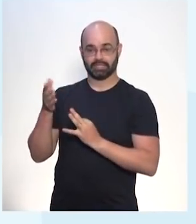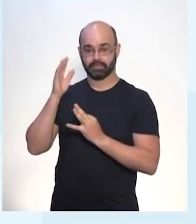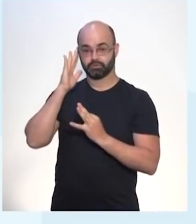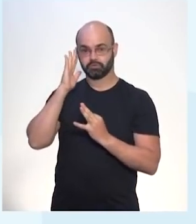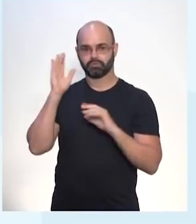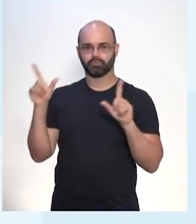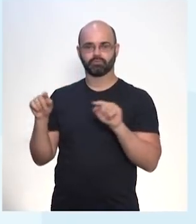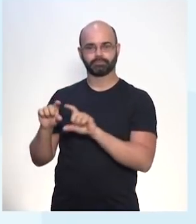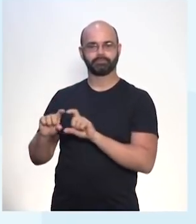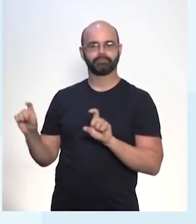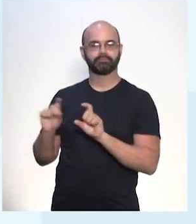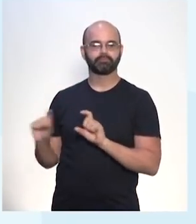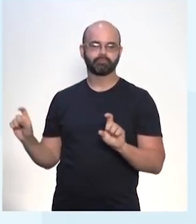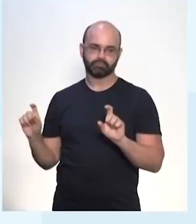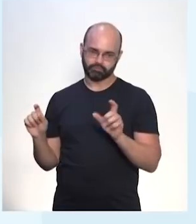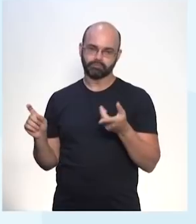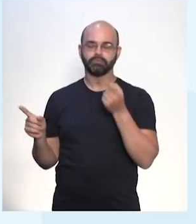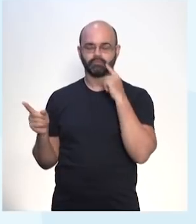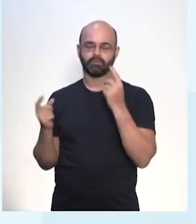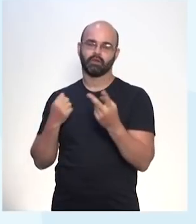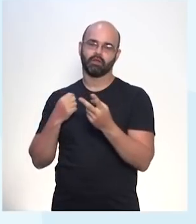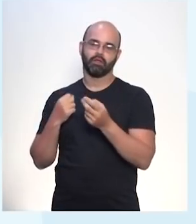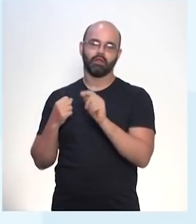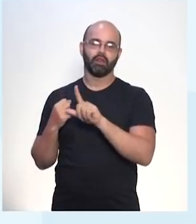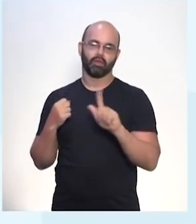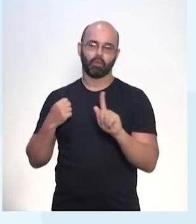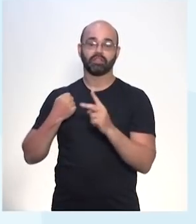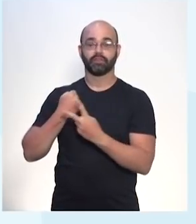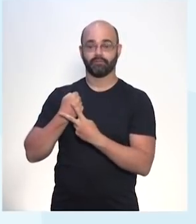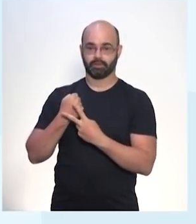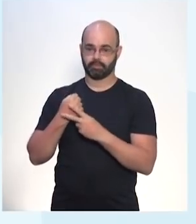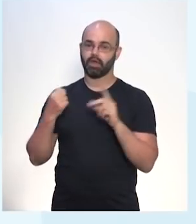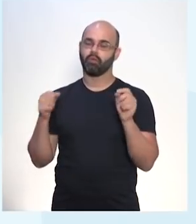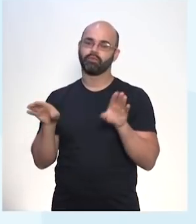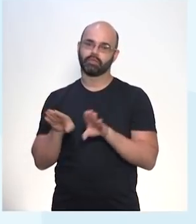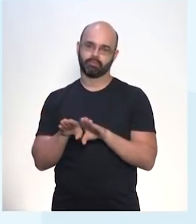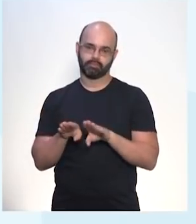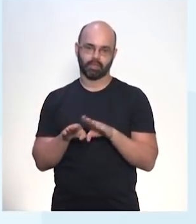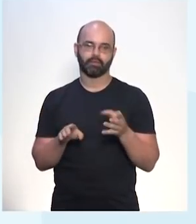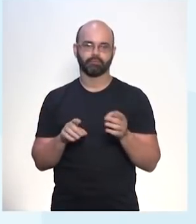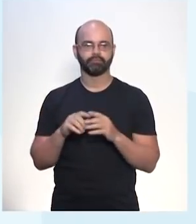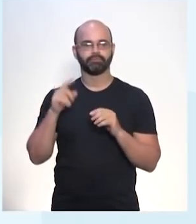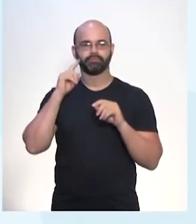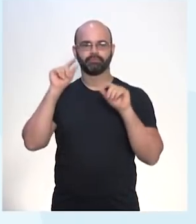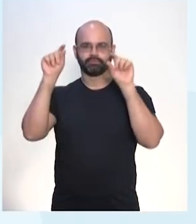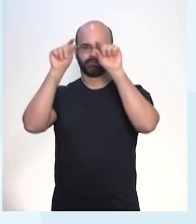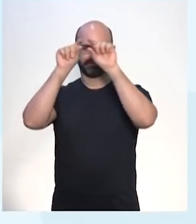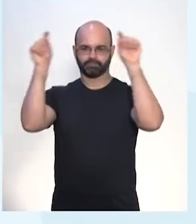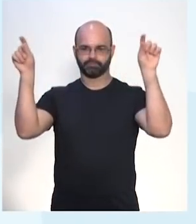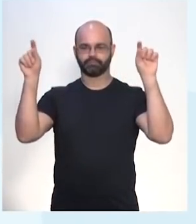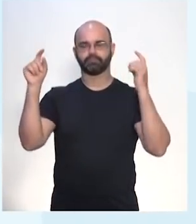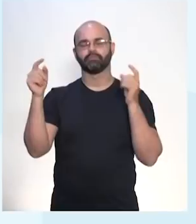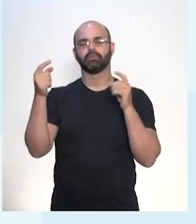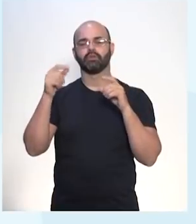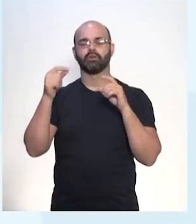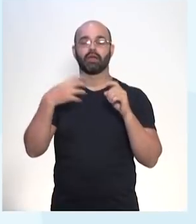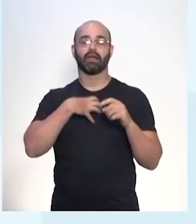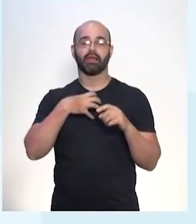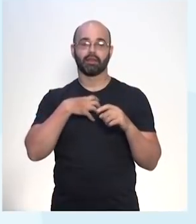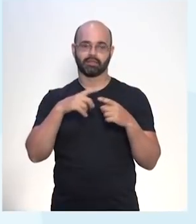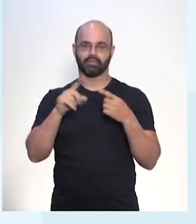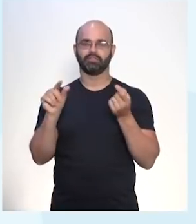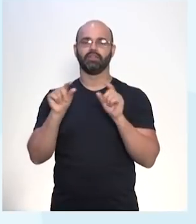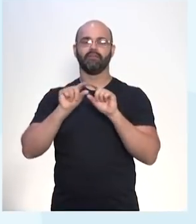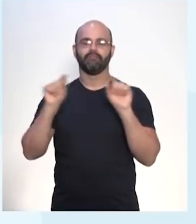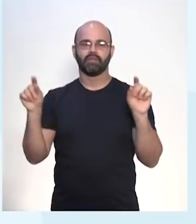parte aí da linguagem verbal do anúncio publicitário, beleza? As características da linguagem verbal,